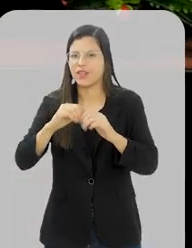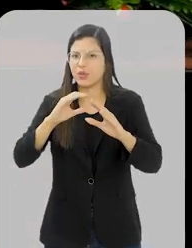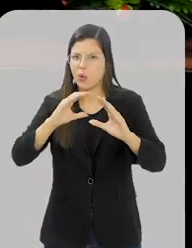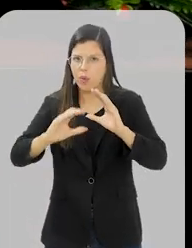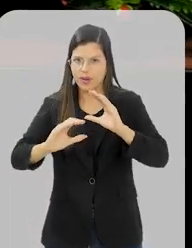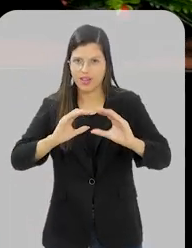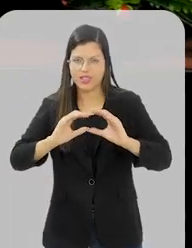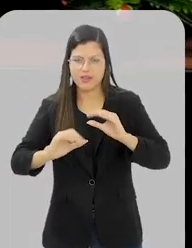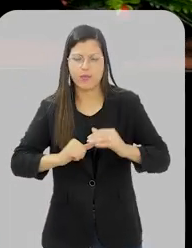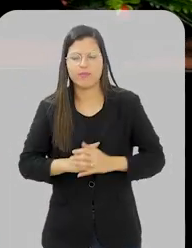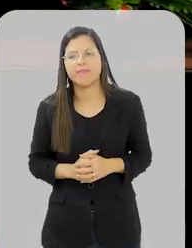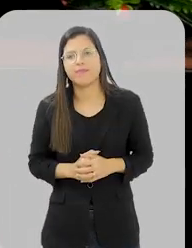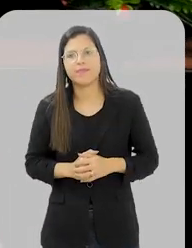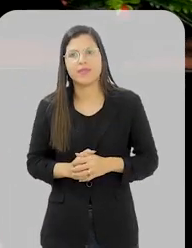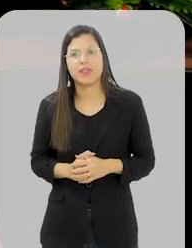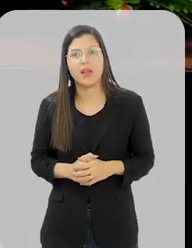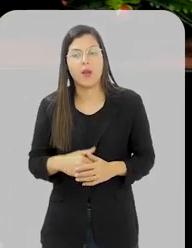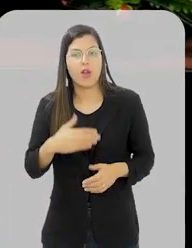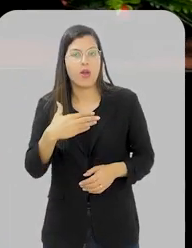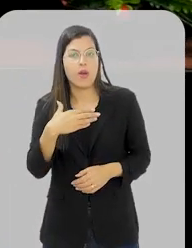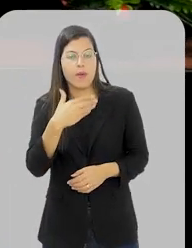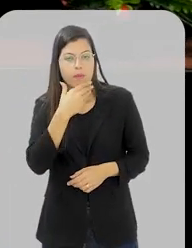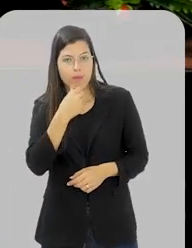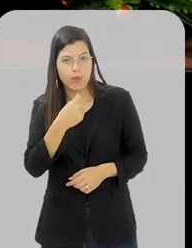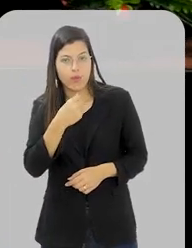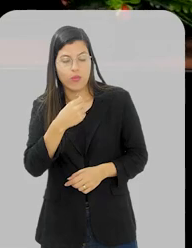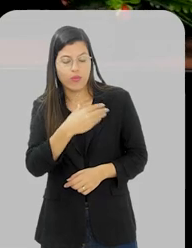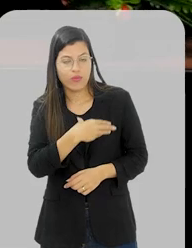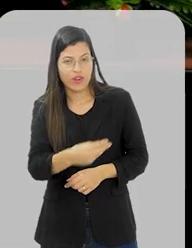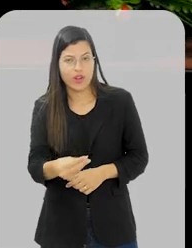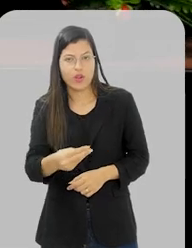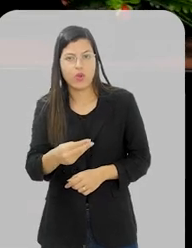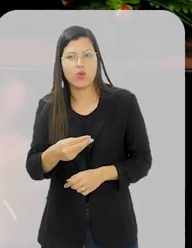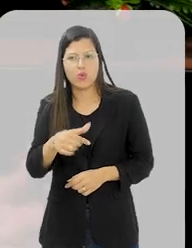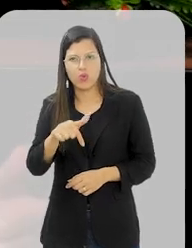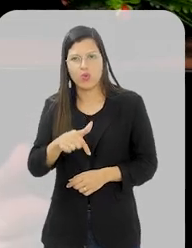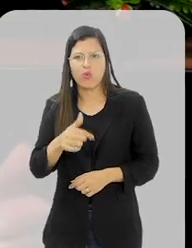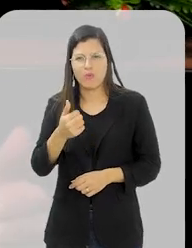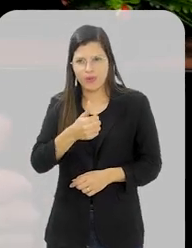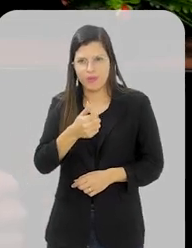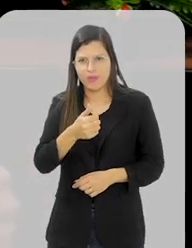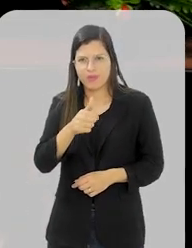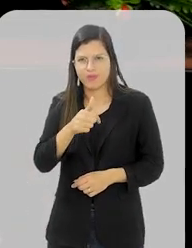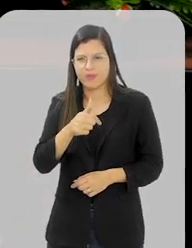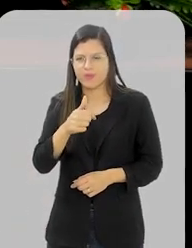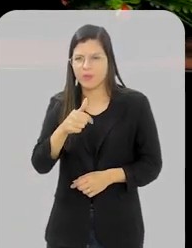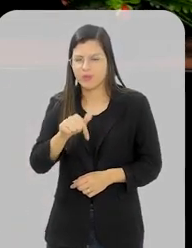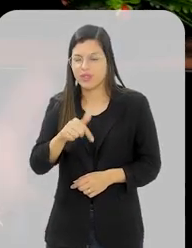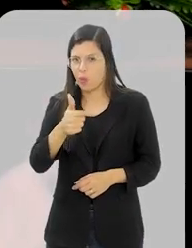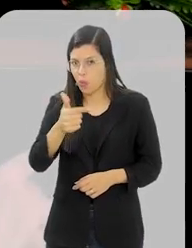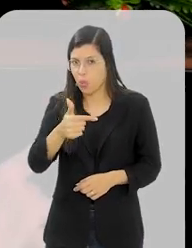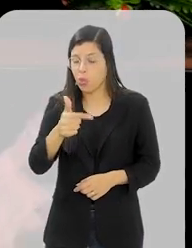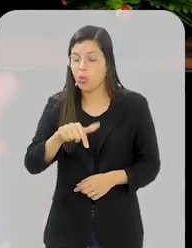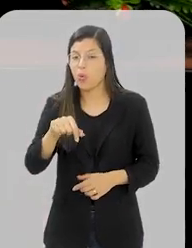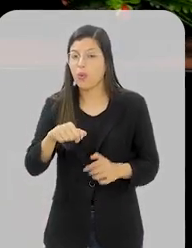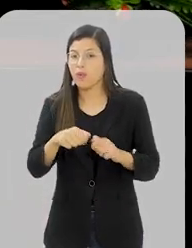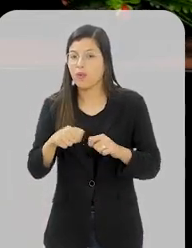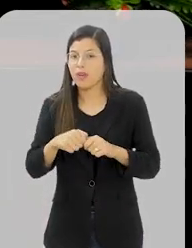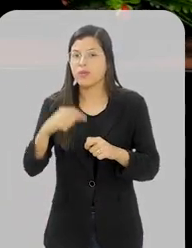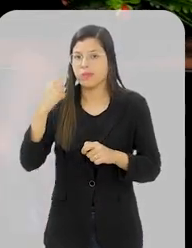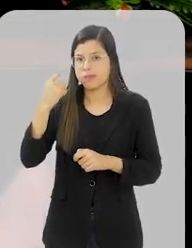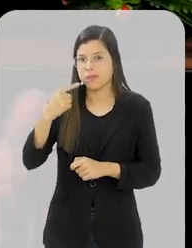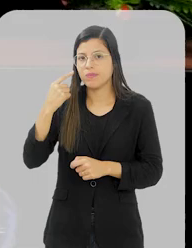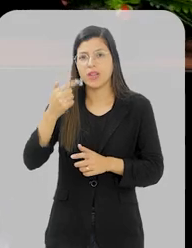fez comunicação eh e o meu filho mais novo fez direito mas ele não é que ele é advogado